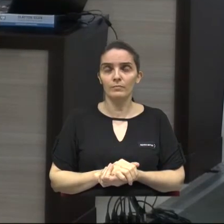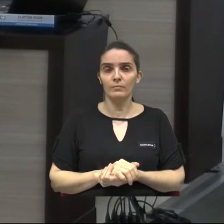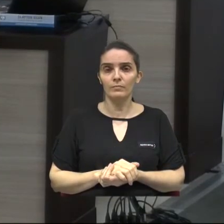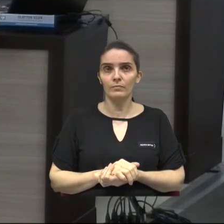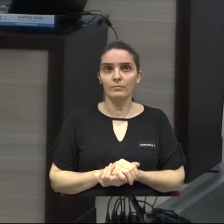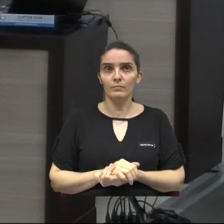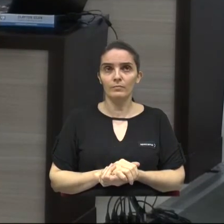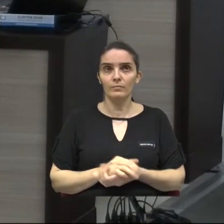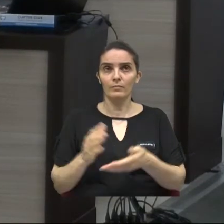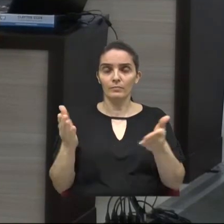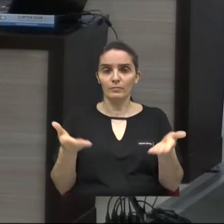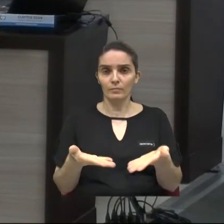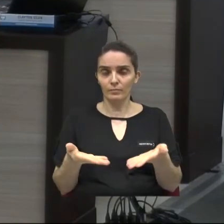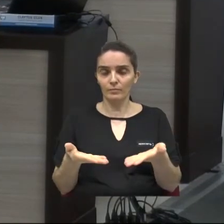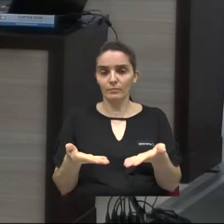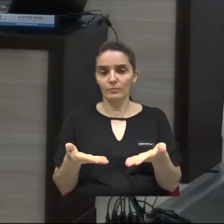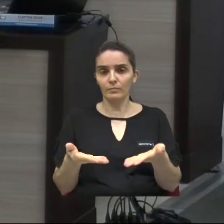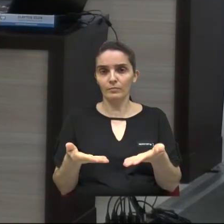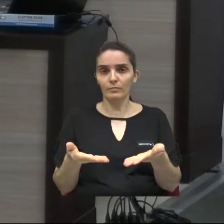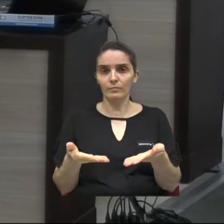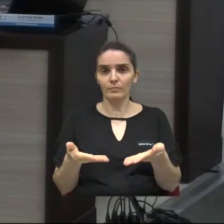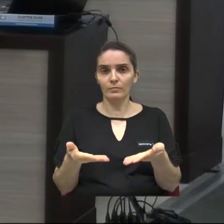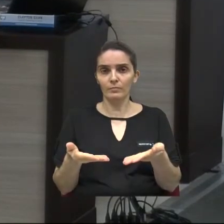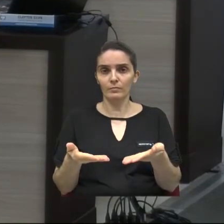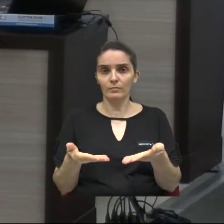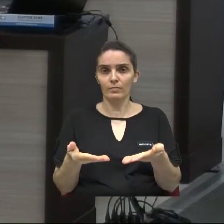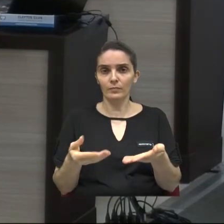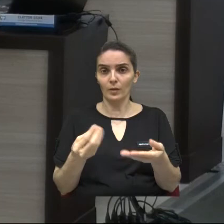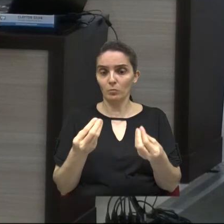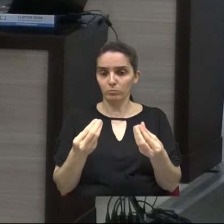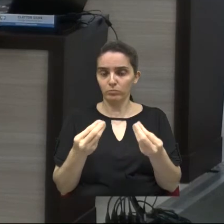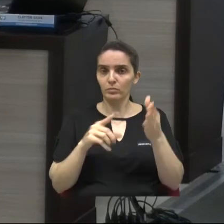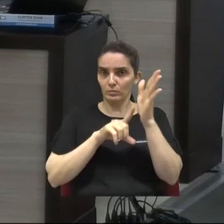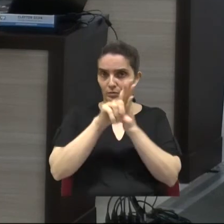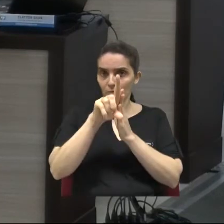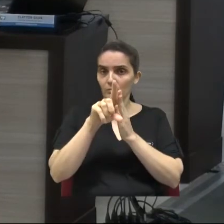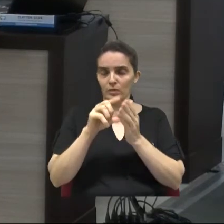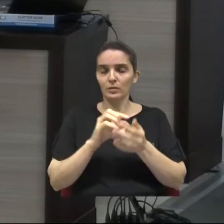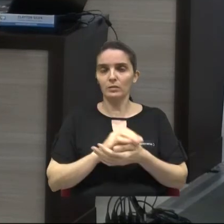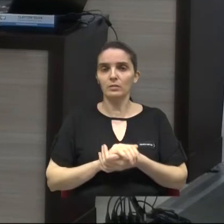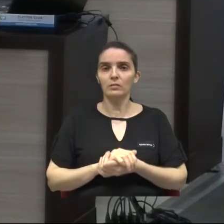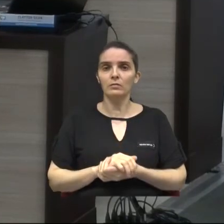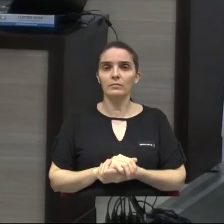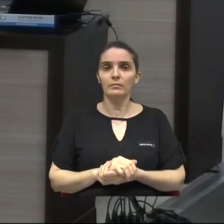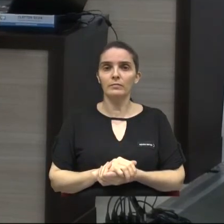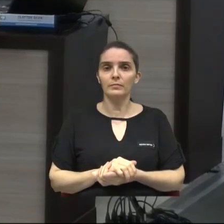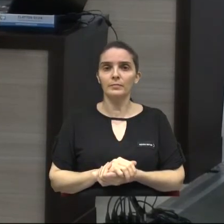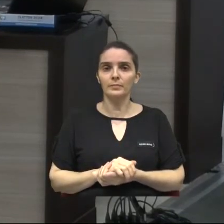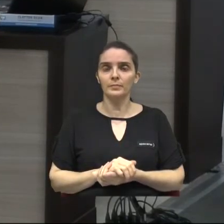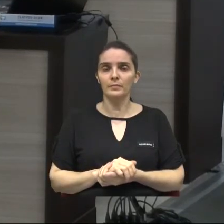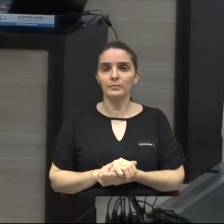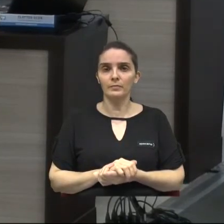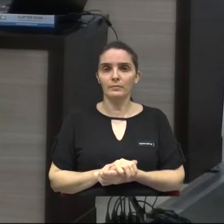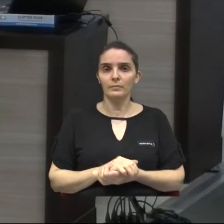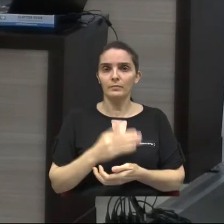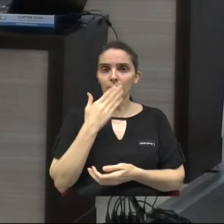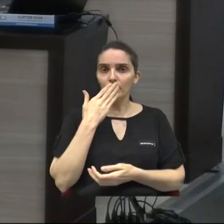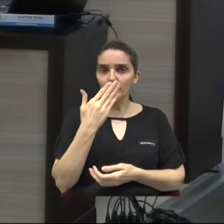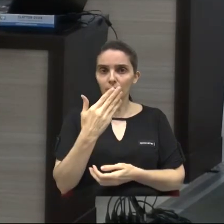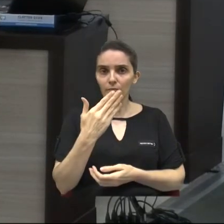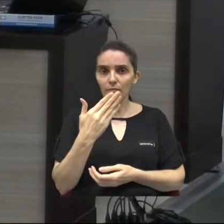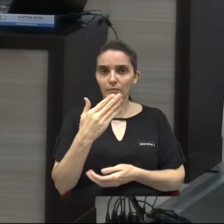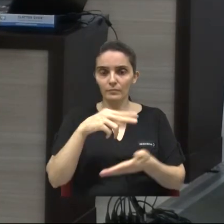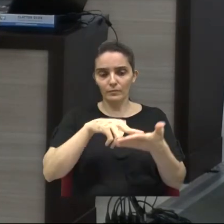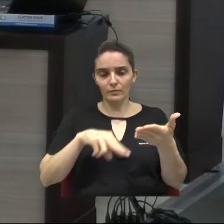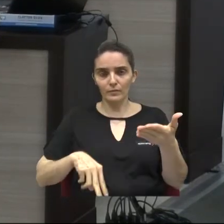como hoje conseguimos ler bastante requerimento, eu acho que foi bem, e se der tempo a gente continua. Então eu faço um requerimento que nós possamos ler